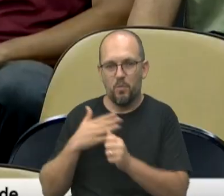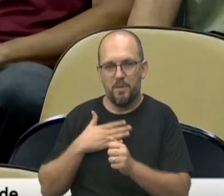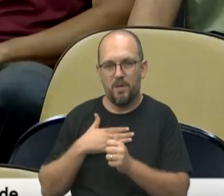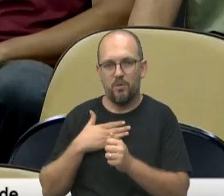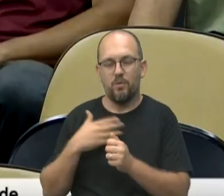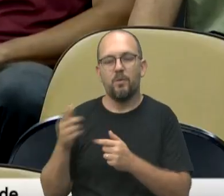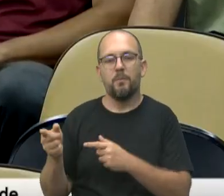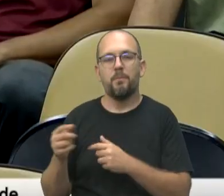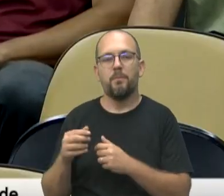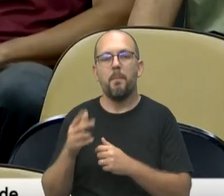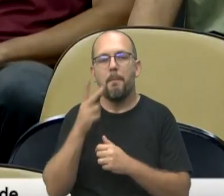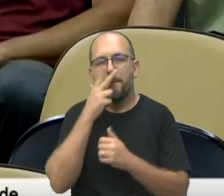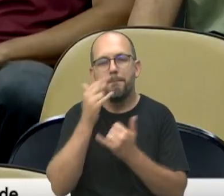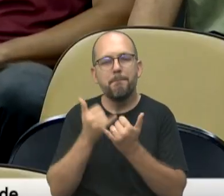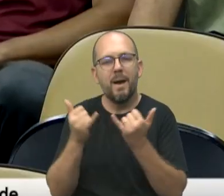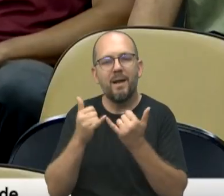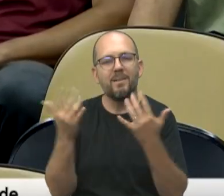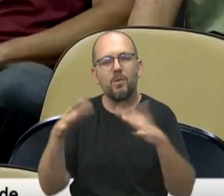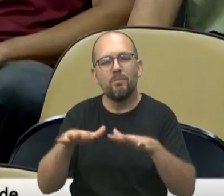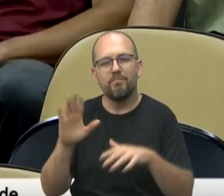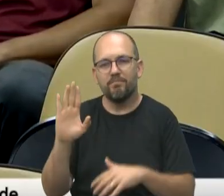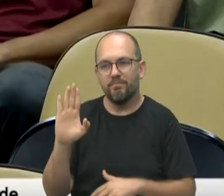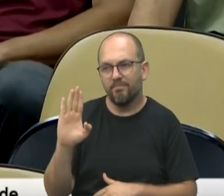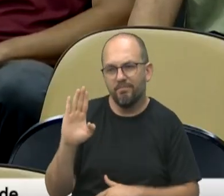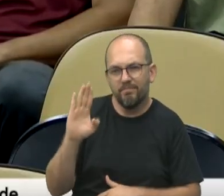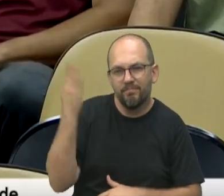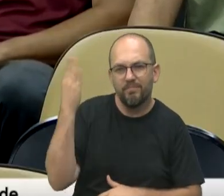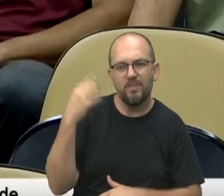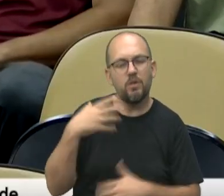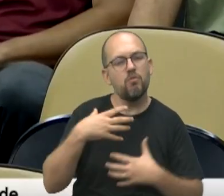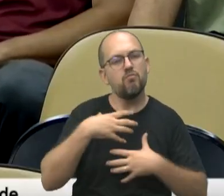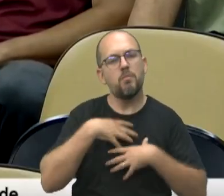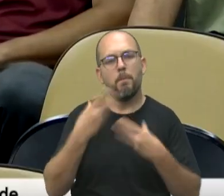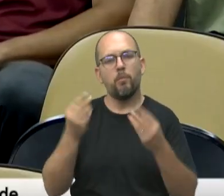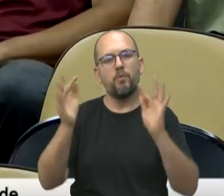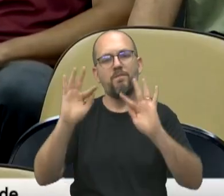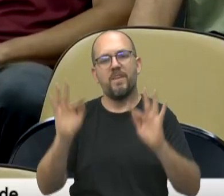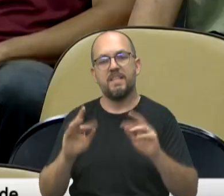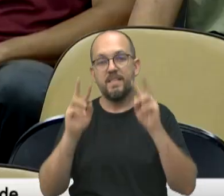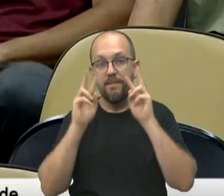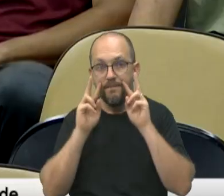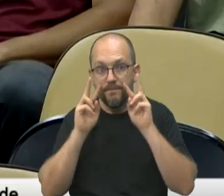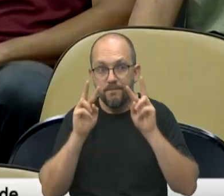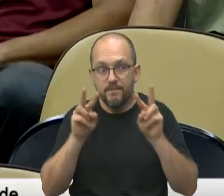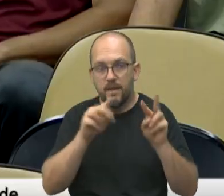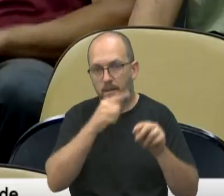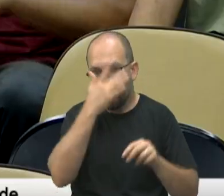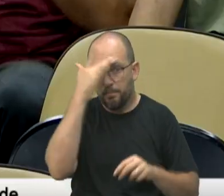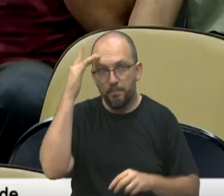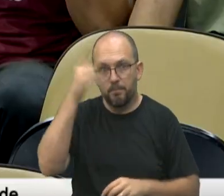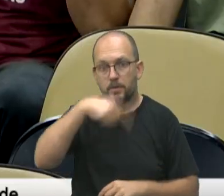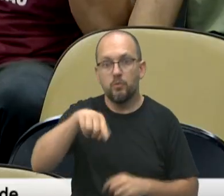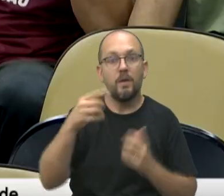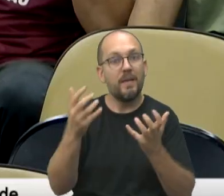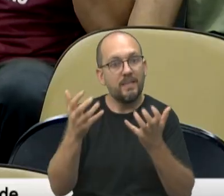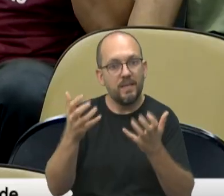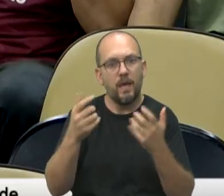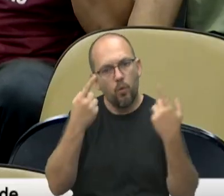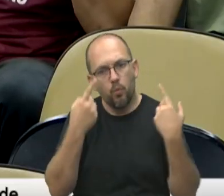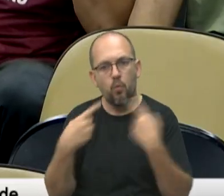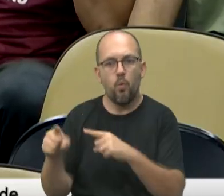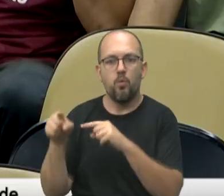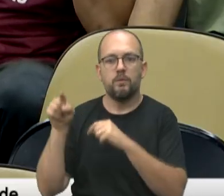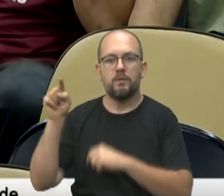e parece que é tudo uma inclusão falsa. E eu fico muito feliz em ver pessoas aqui querendo ir contra isso,